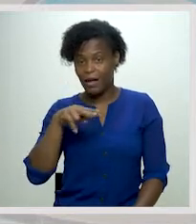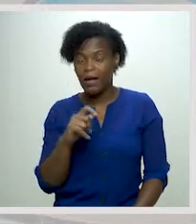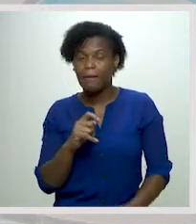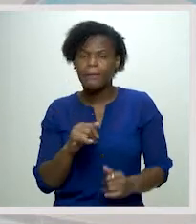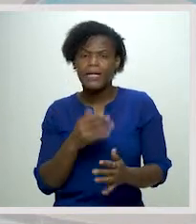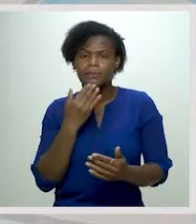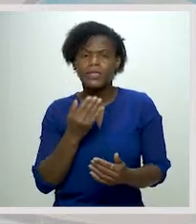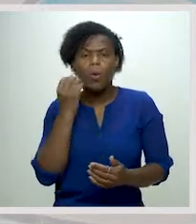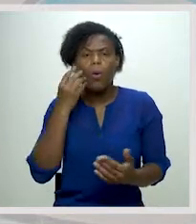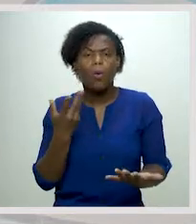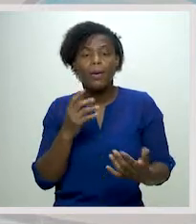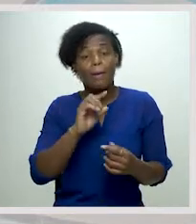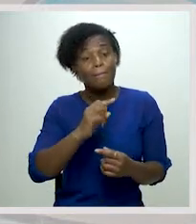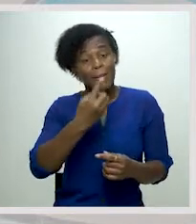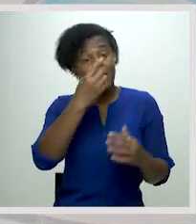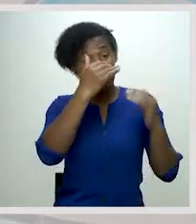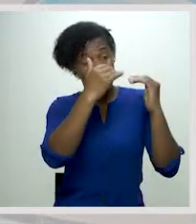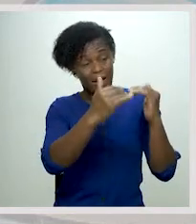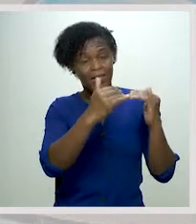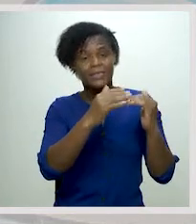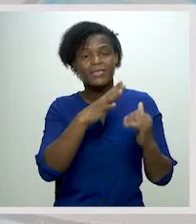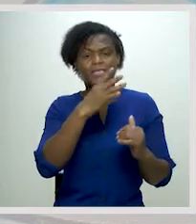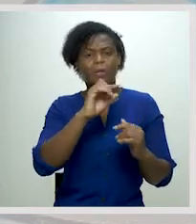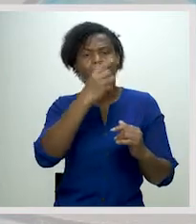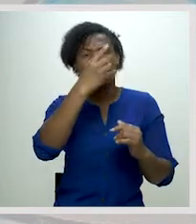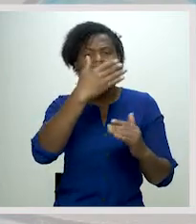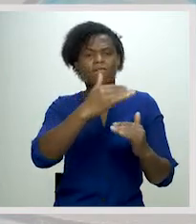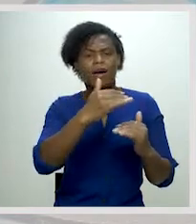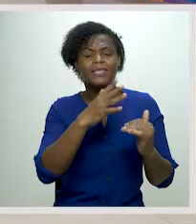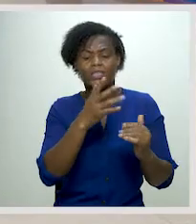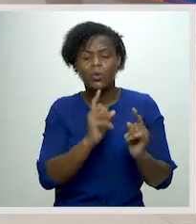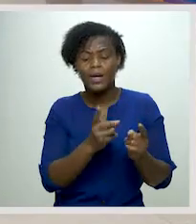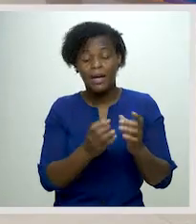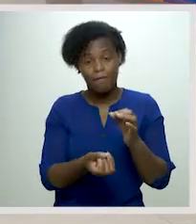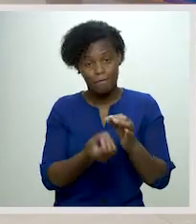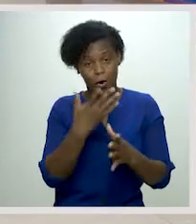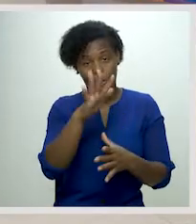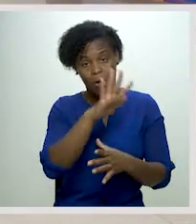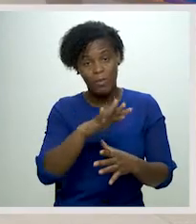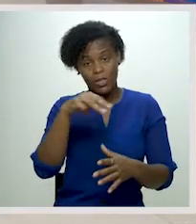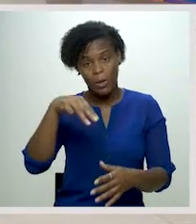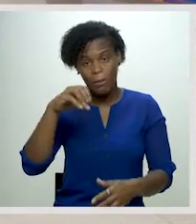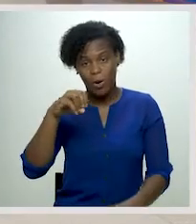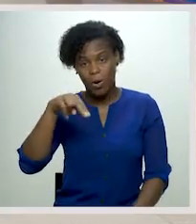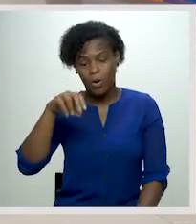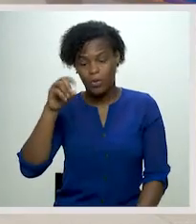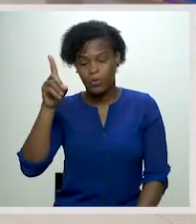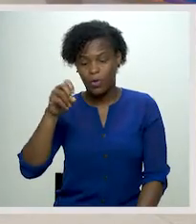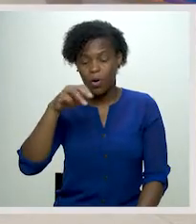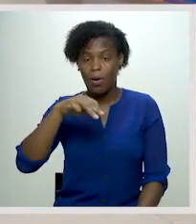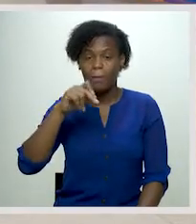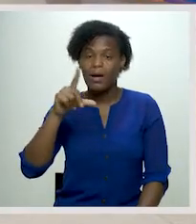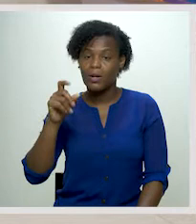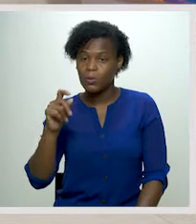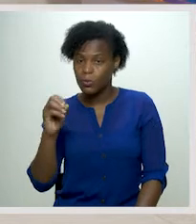como? Da primeira fase. O que é que nos diz a primeira fase? A formação dos monómeros.